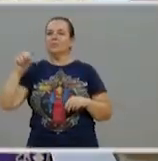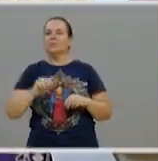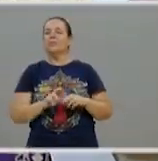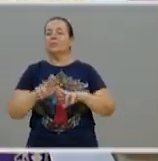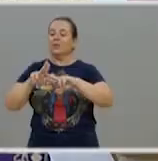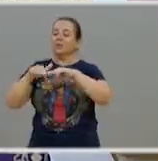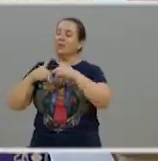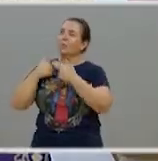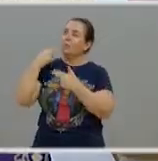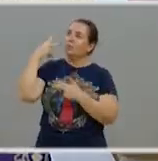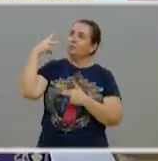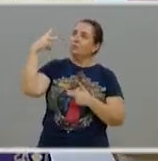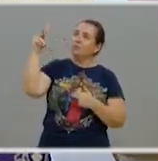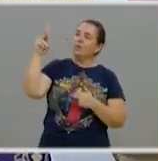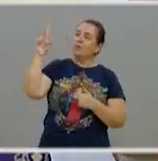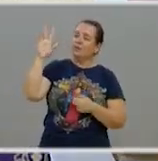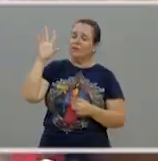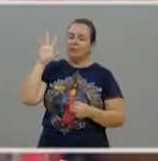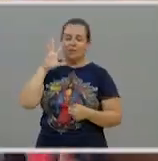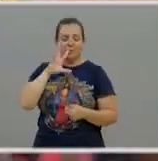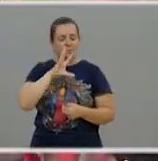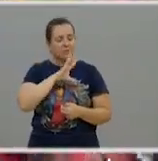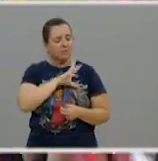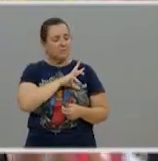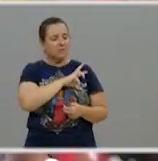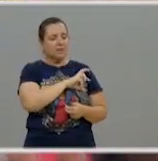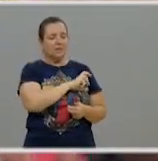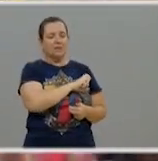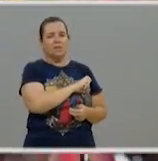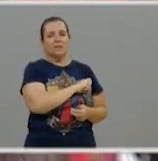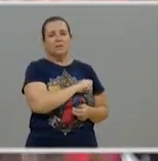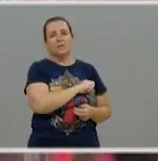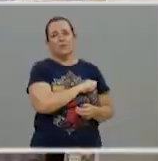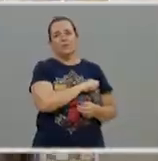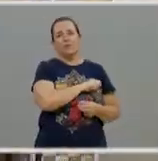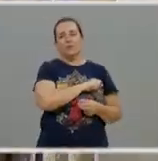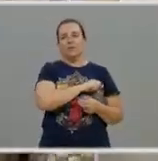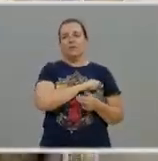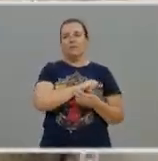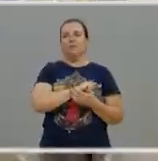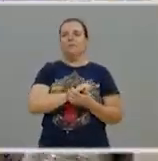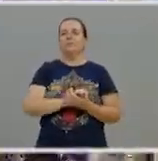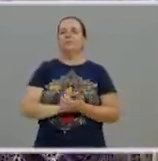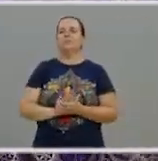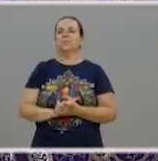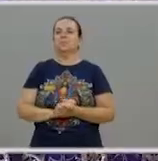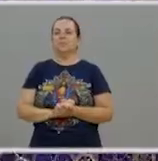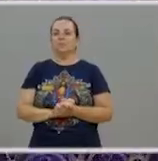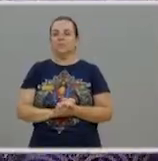Senhor, por vosso imenso